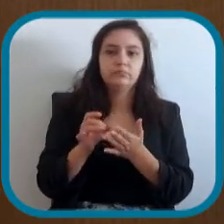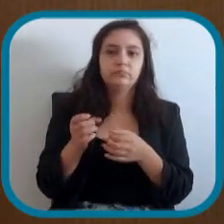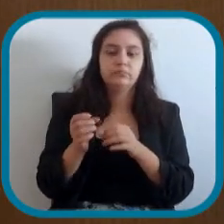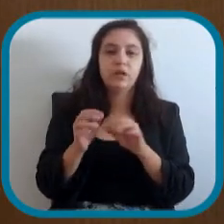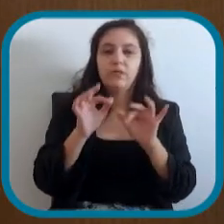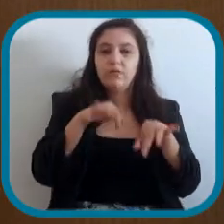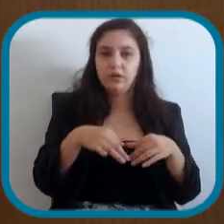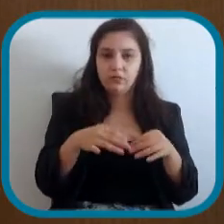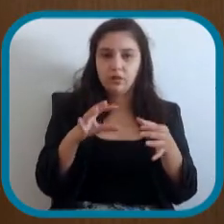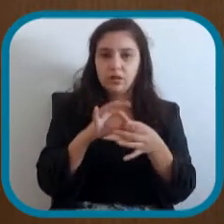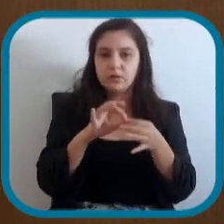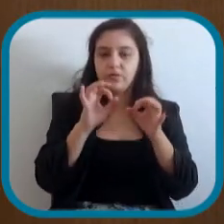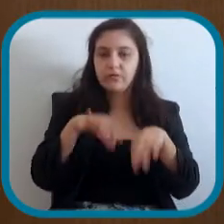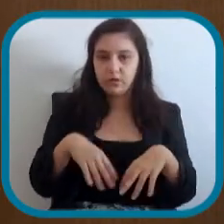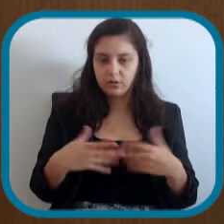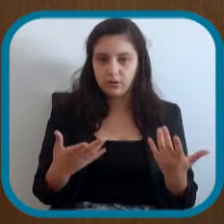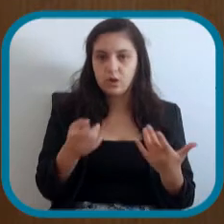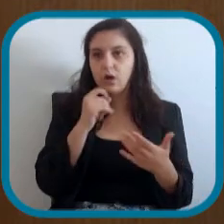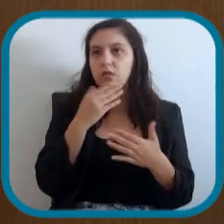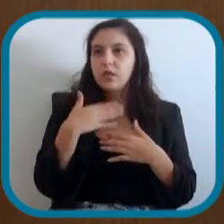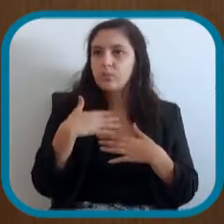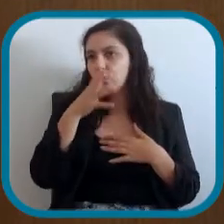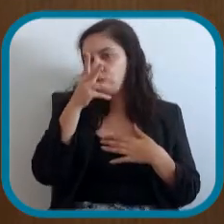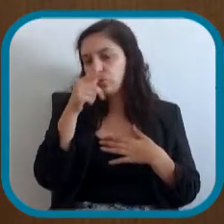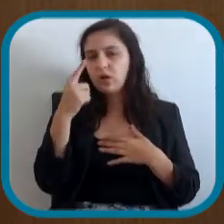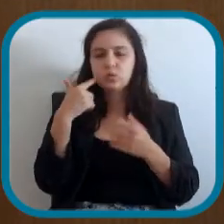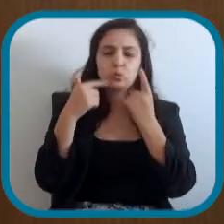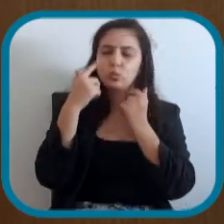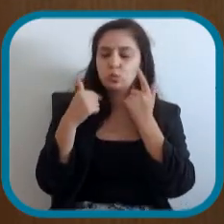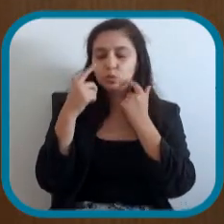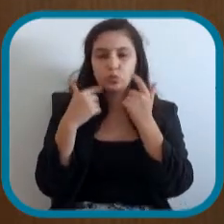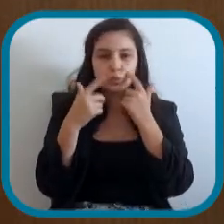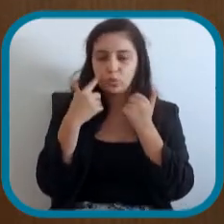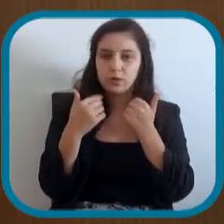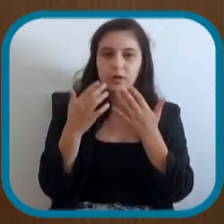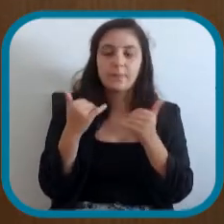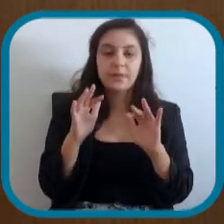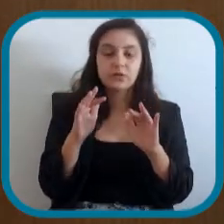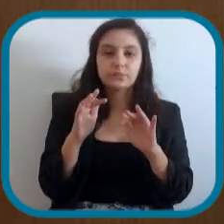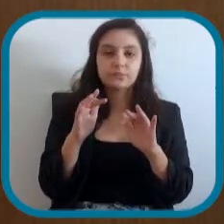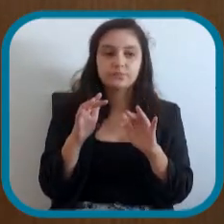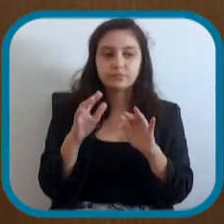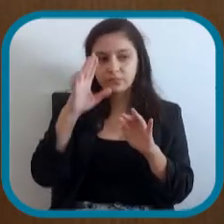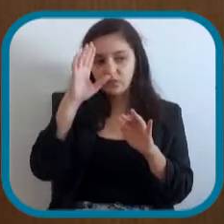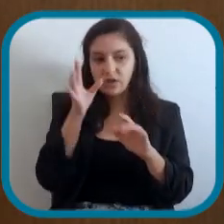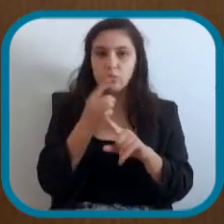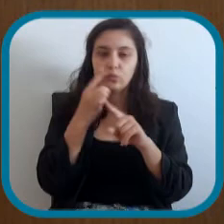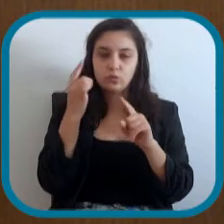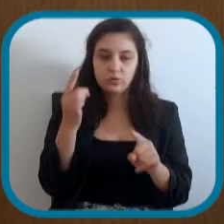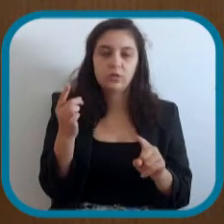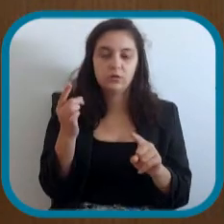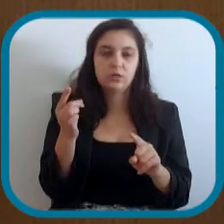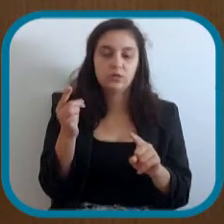deixou. Não é? Pronto, é uma causa, pode-me dar muita tristeza, pode-me fazer chorar muito, mas